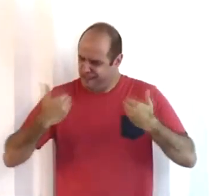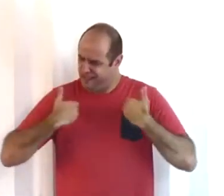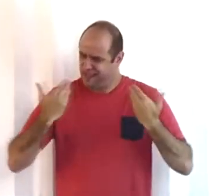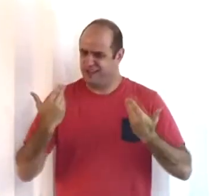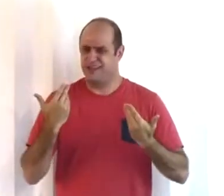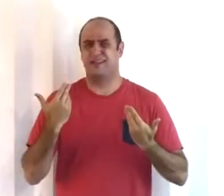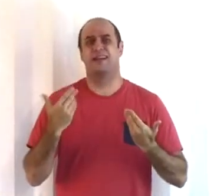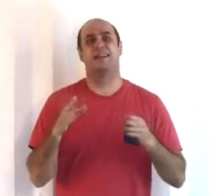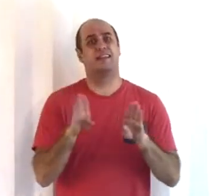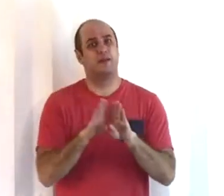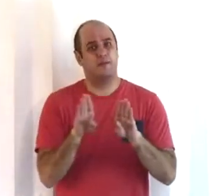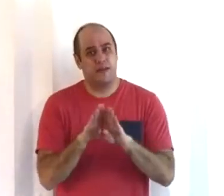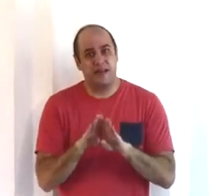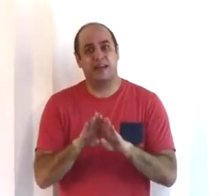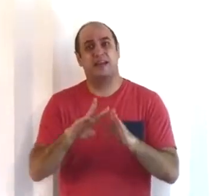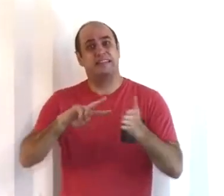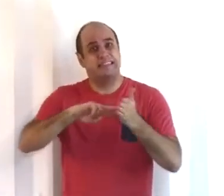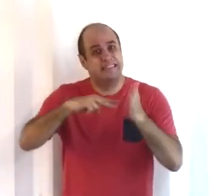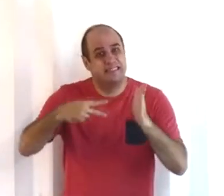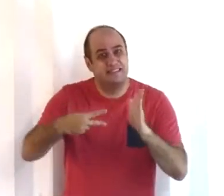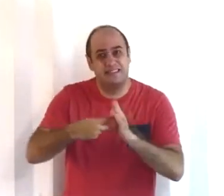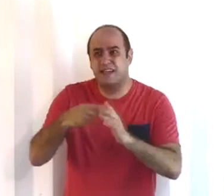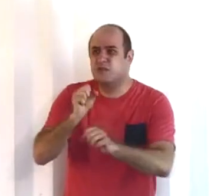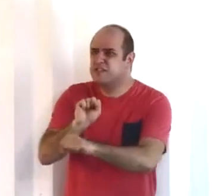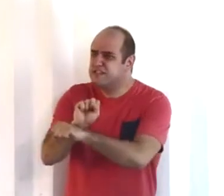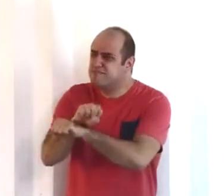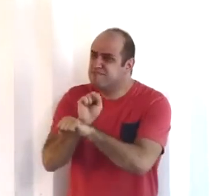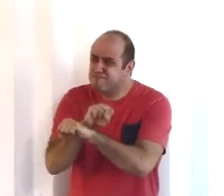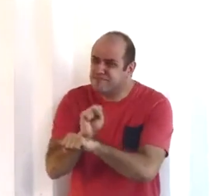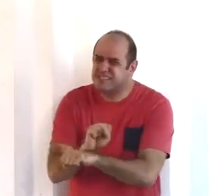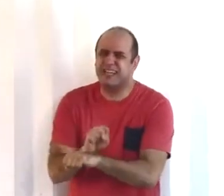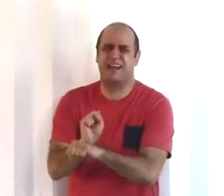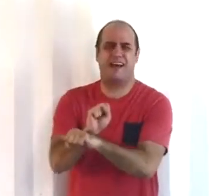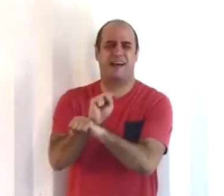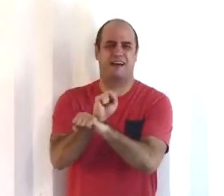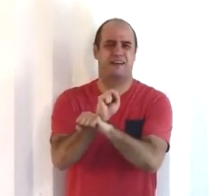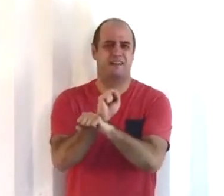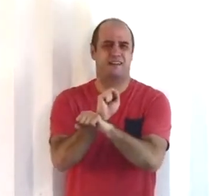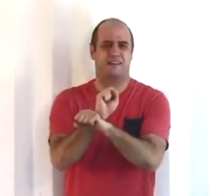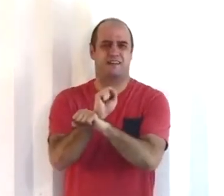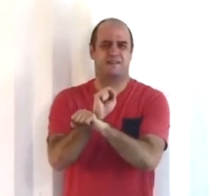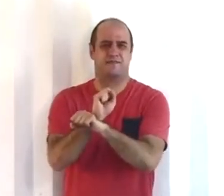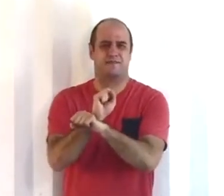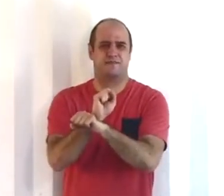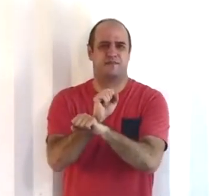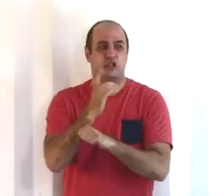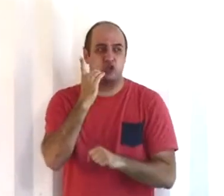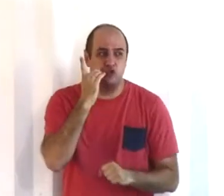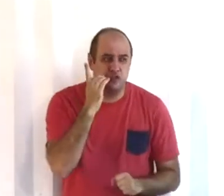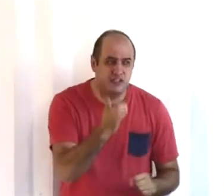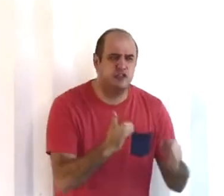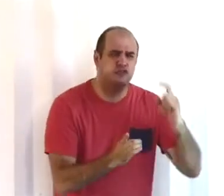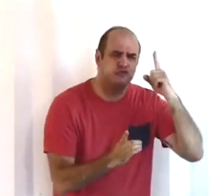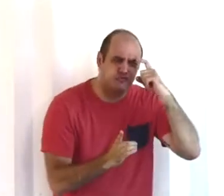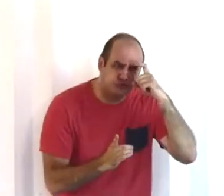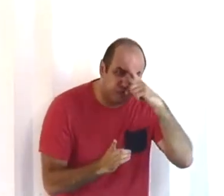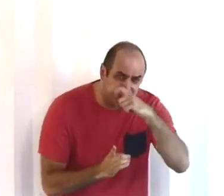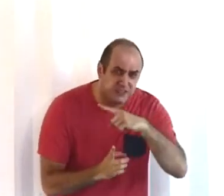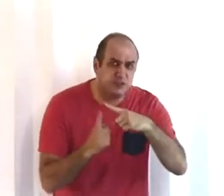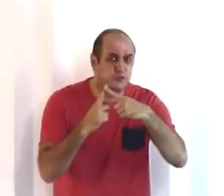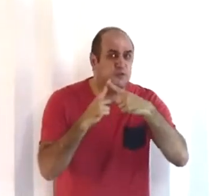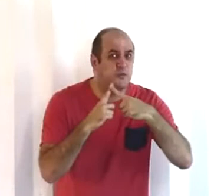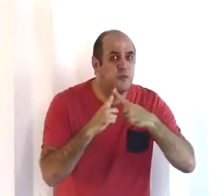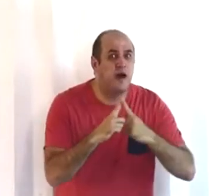também esperai no Senhor. Espera no Senhor. Os dias são difíceis, mas a palavra é: